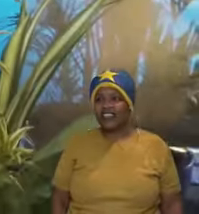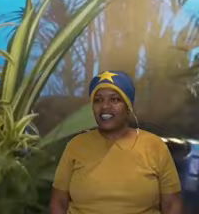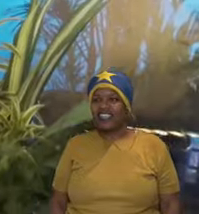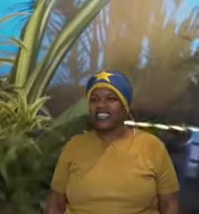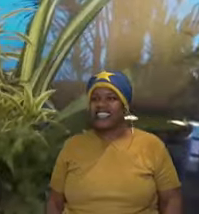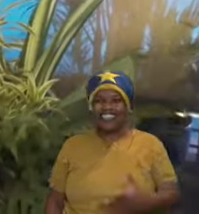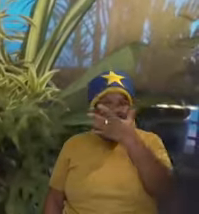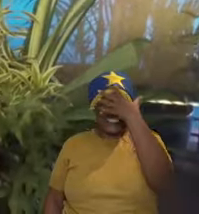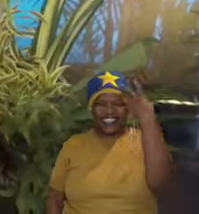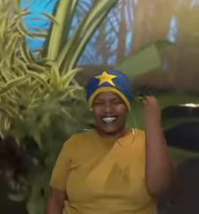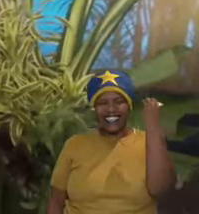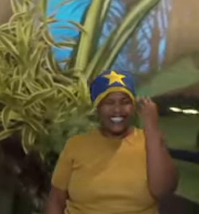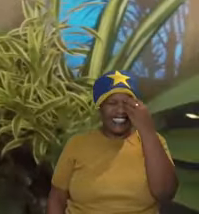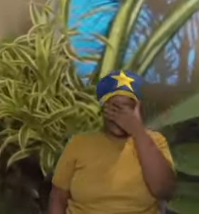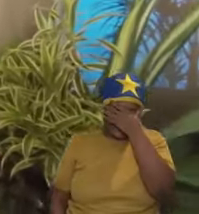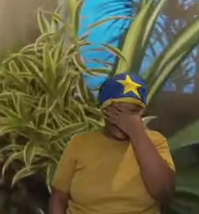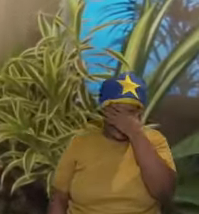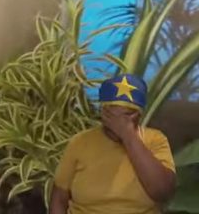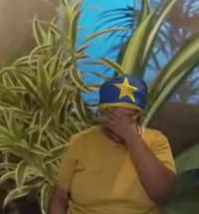Esqueci.